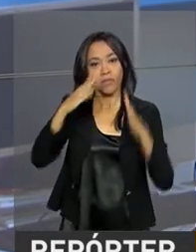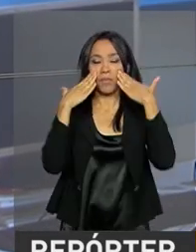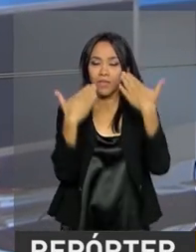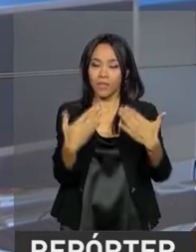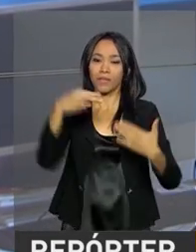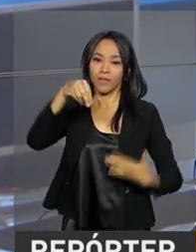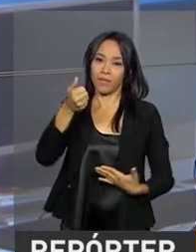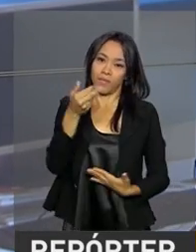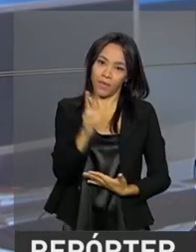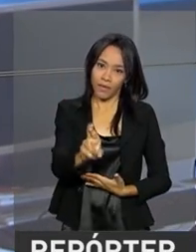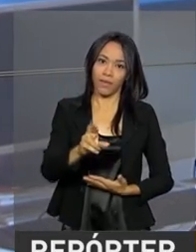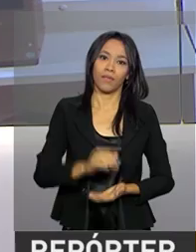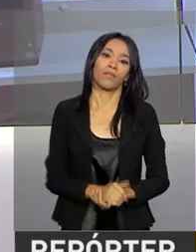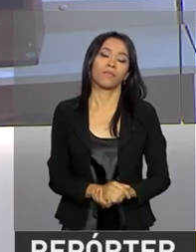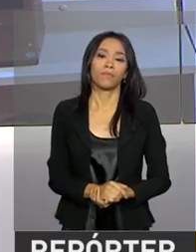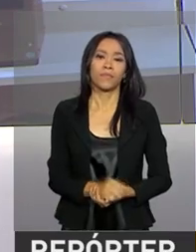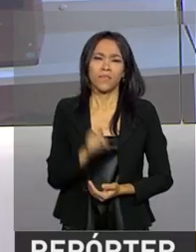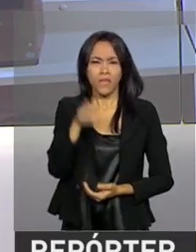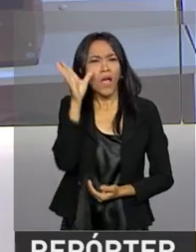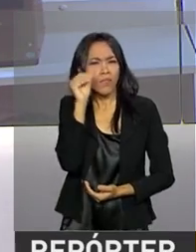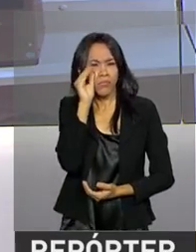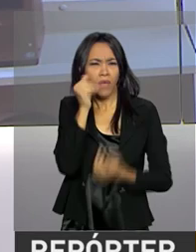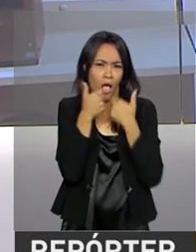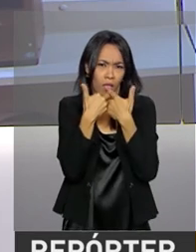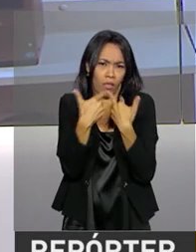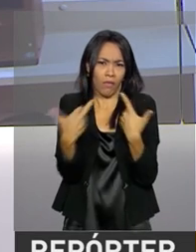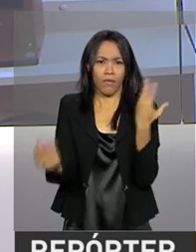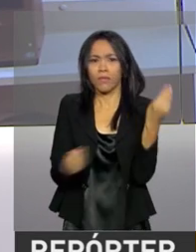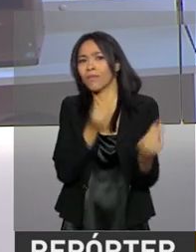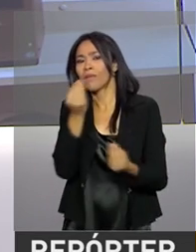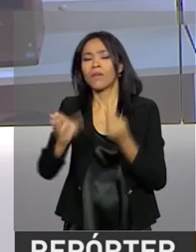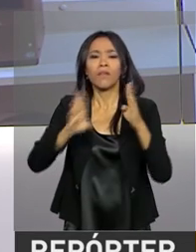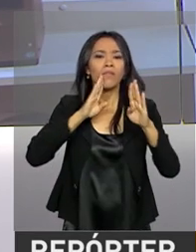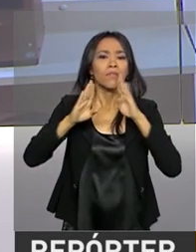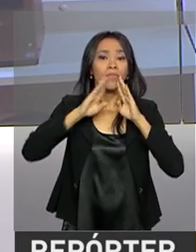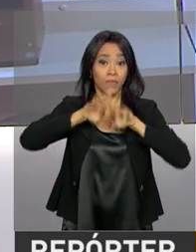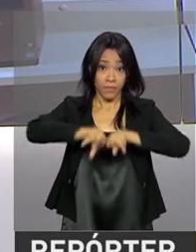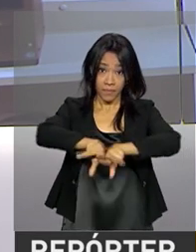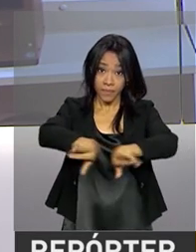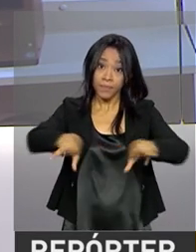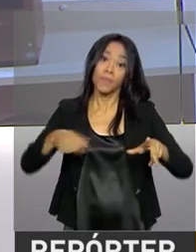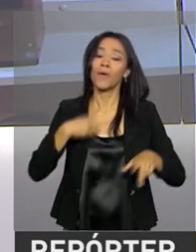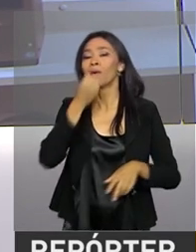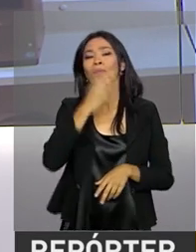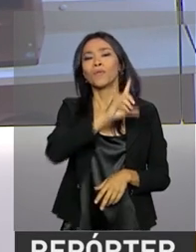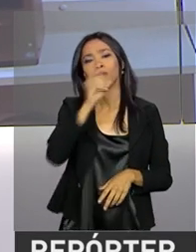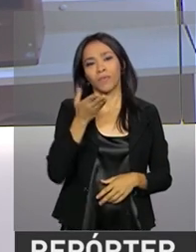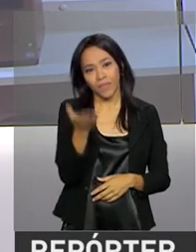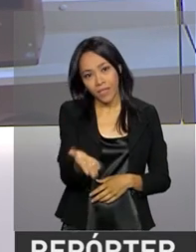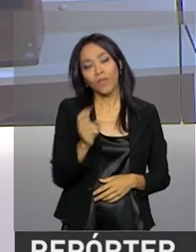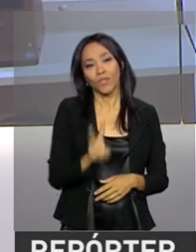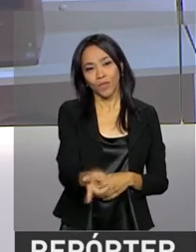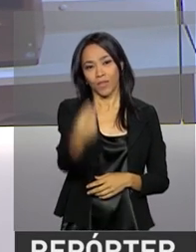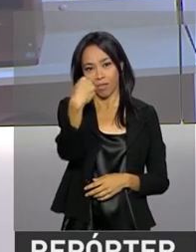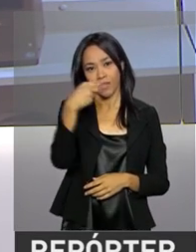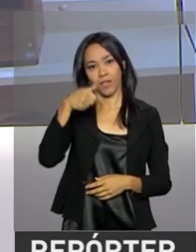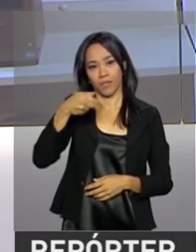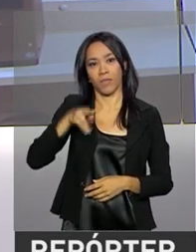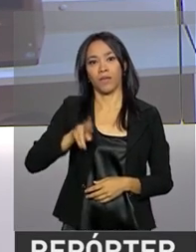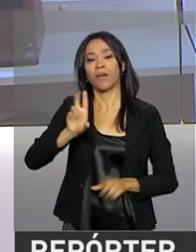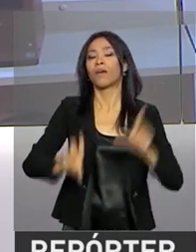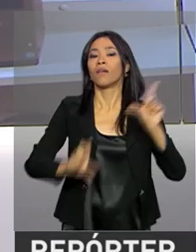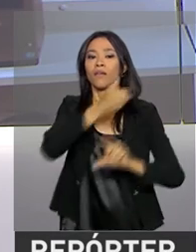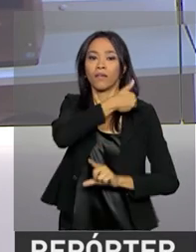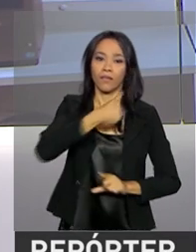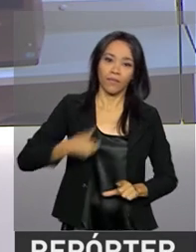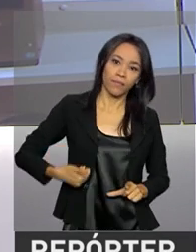do Repórter NBR. Você pode acompanhar também as novidades em nossas redes sociais. Um bom dia para você. E continue com a gente aqui na